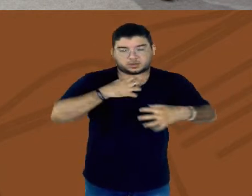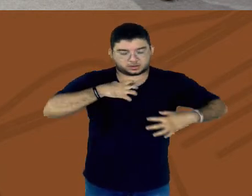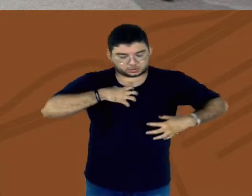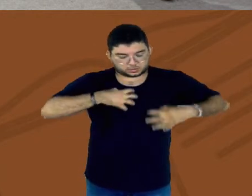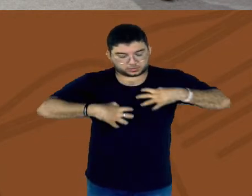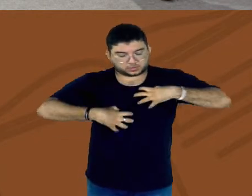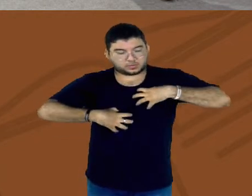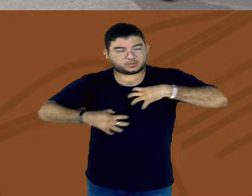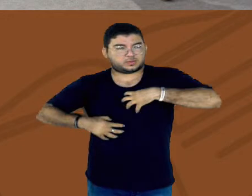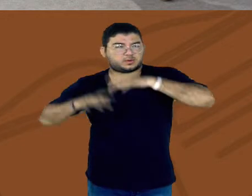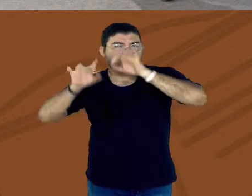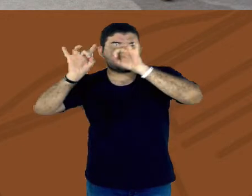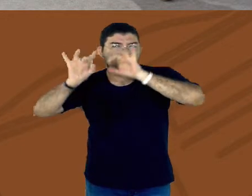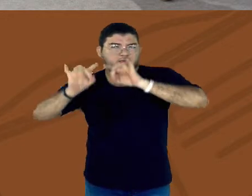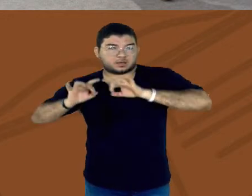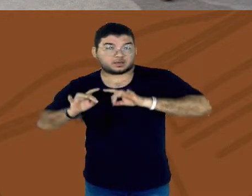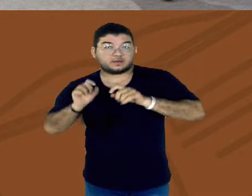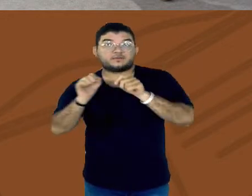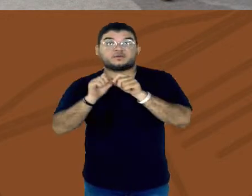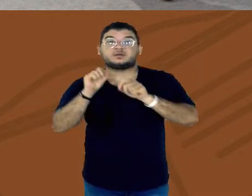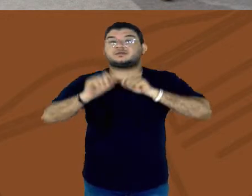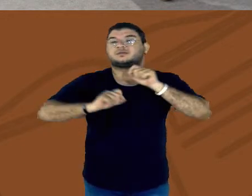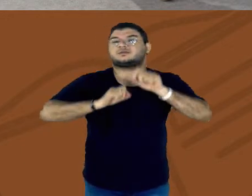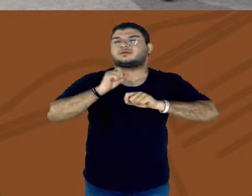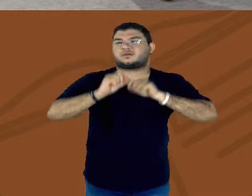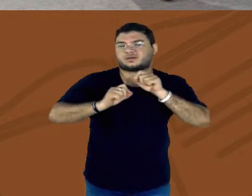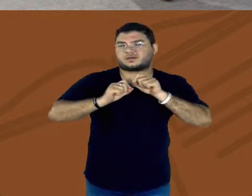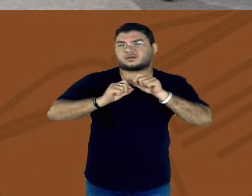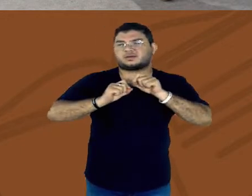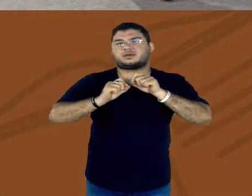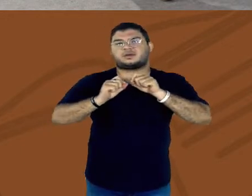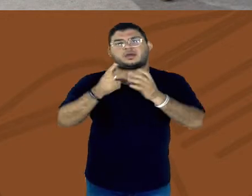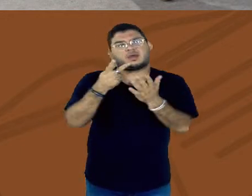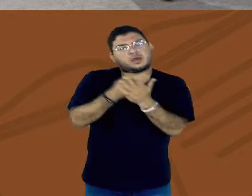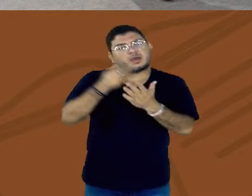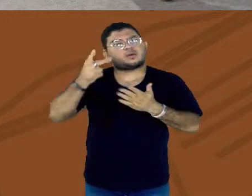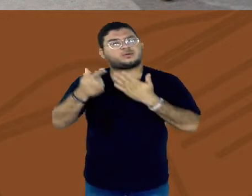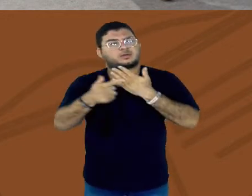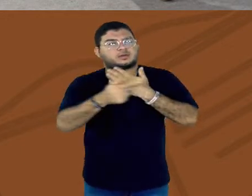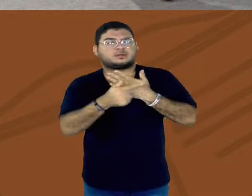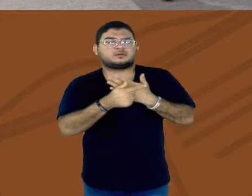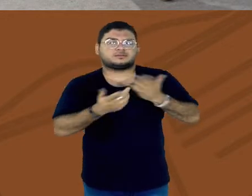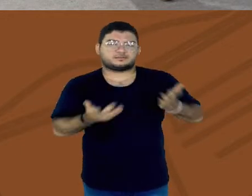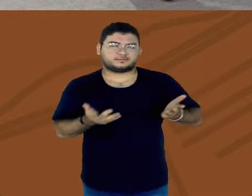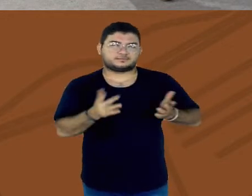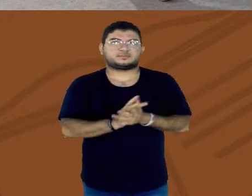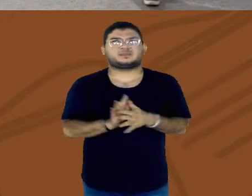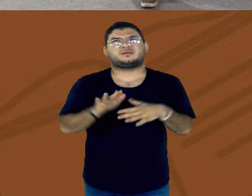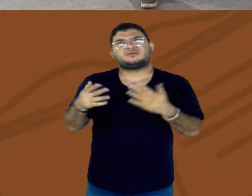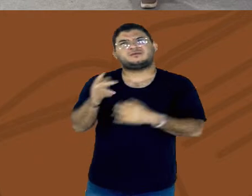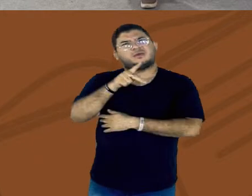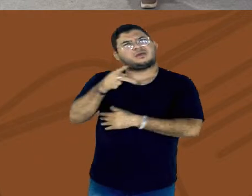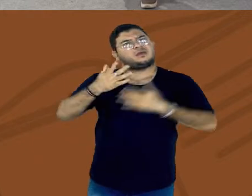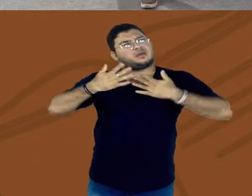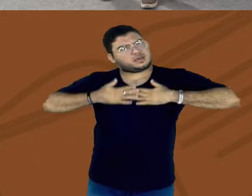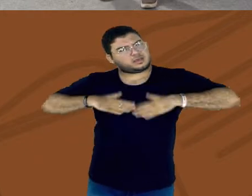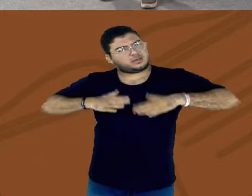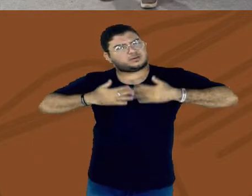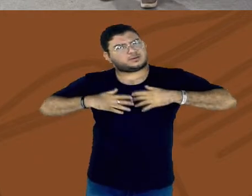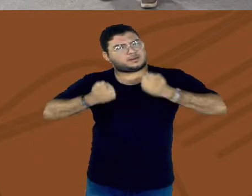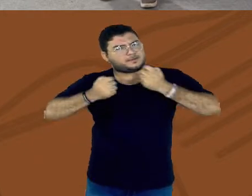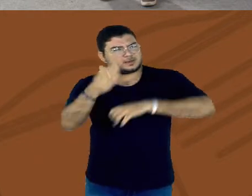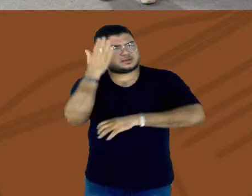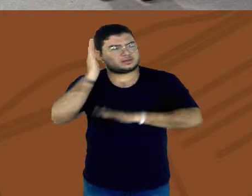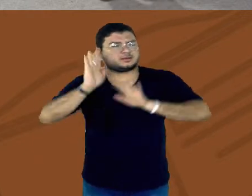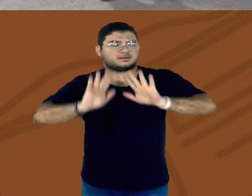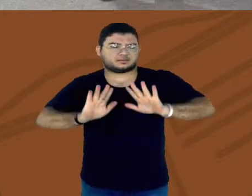específicos para esses órgãos desempenhar certas funções. Ah, professor, devagar, professor, para eu entender. Então vamos